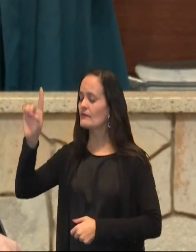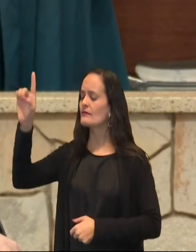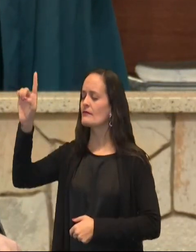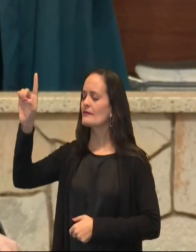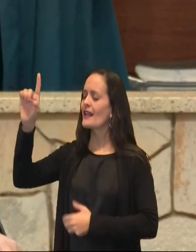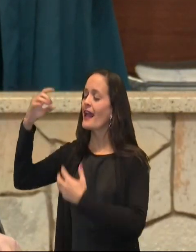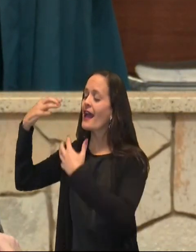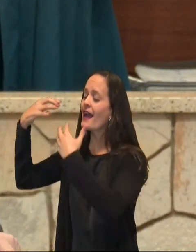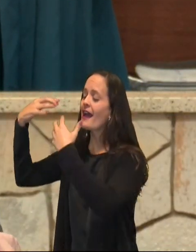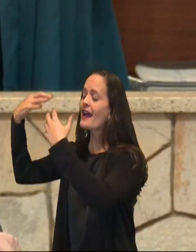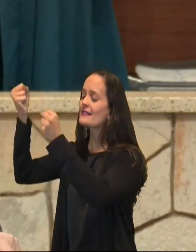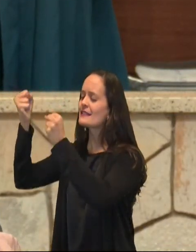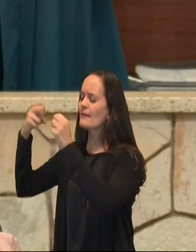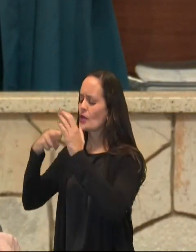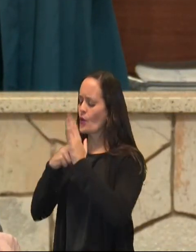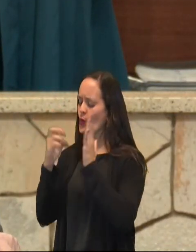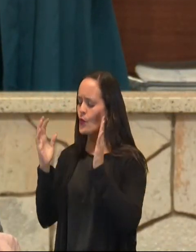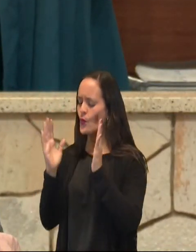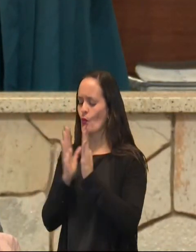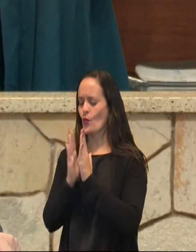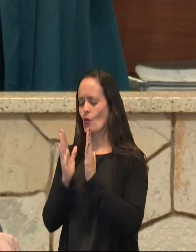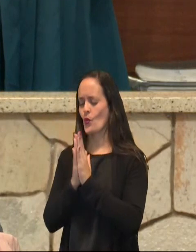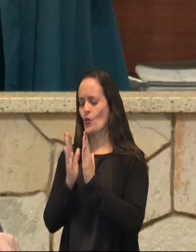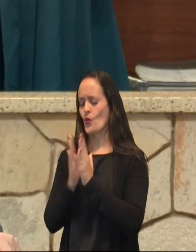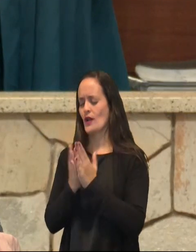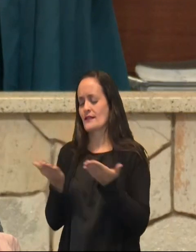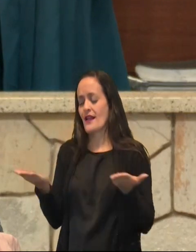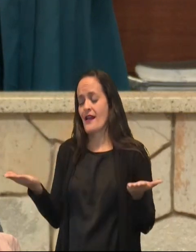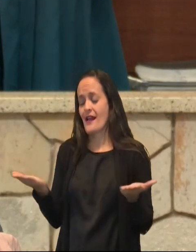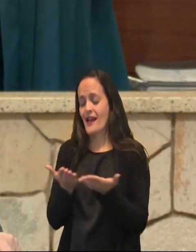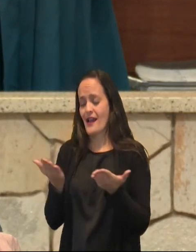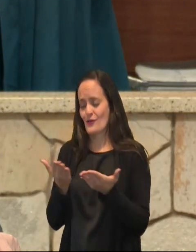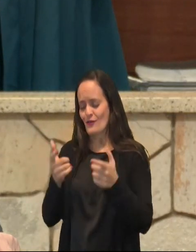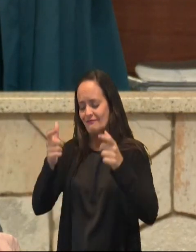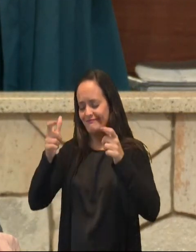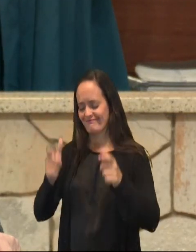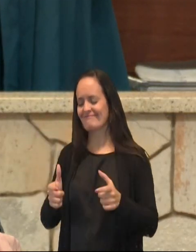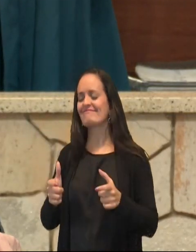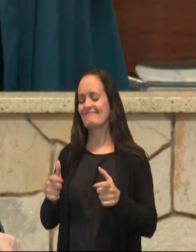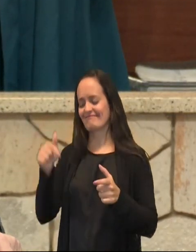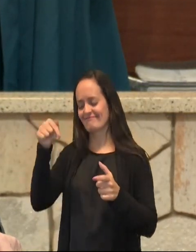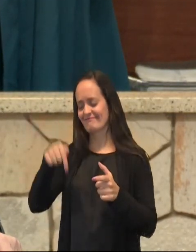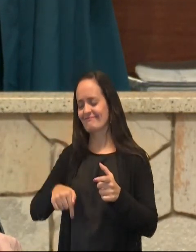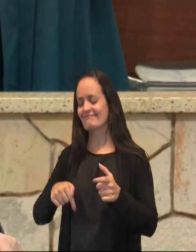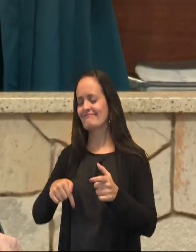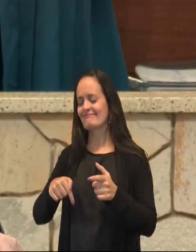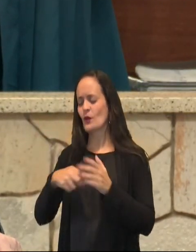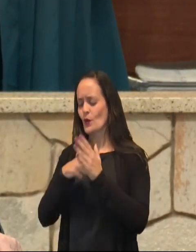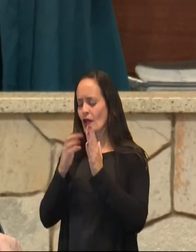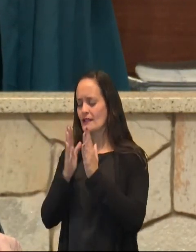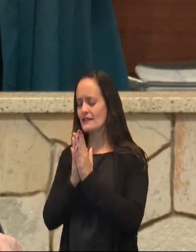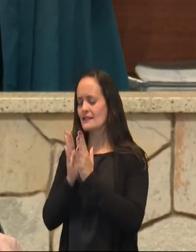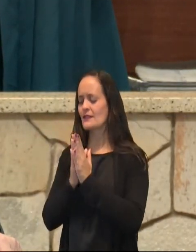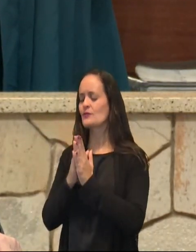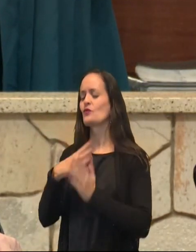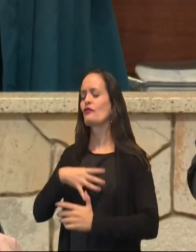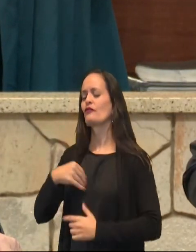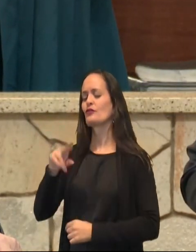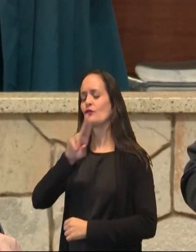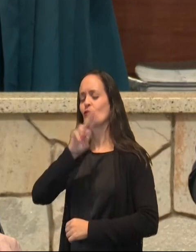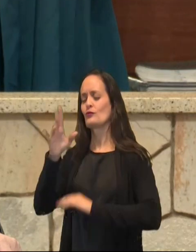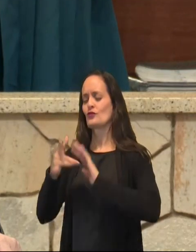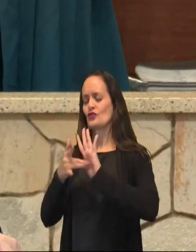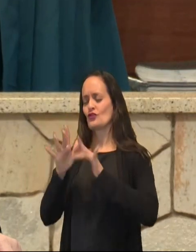receba a oração que nós fazemos aqui neste lugar, porque nós a fazemos em nome do Teu Filho